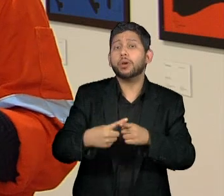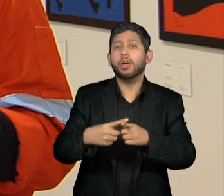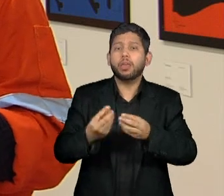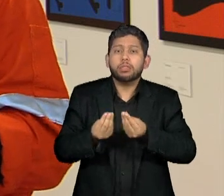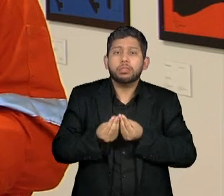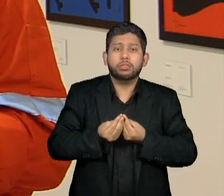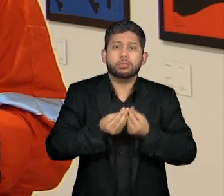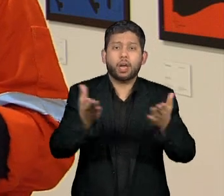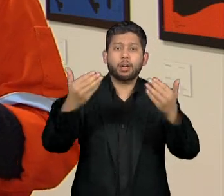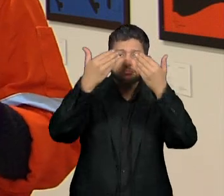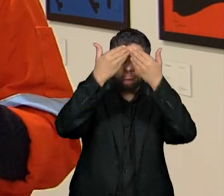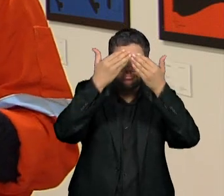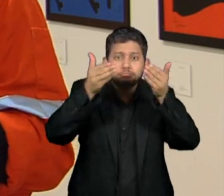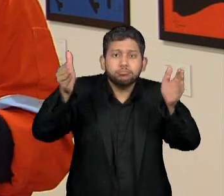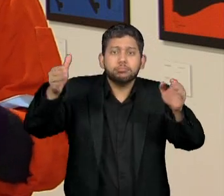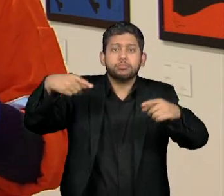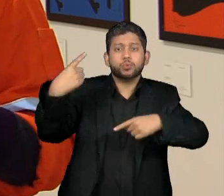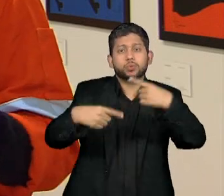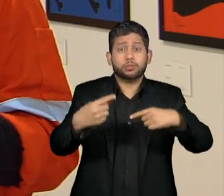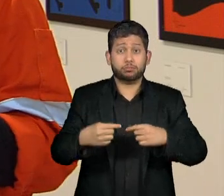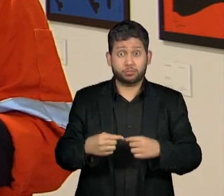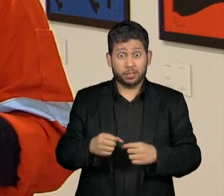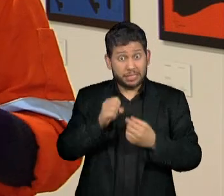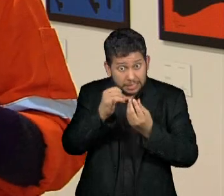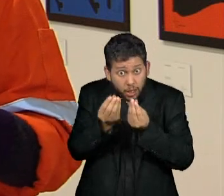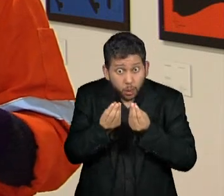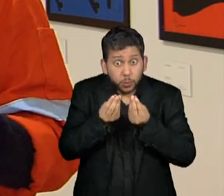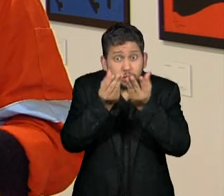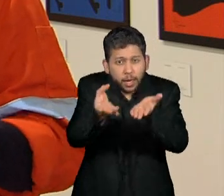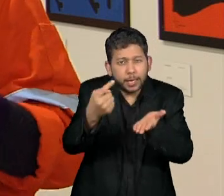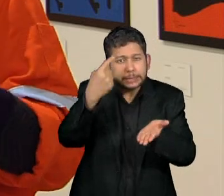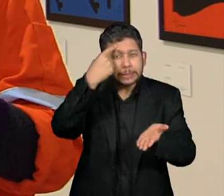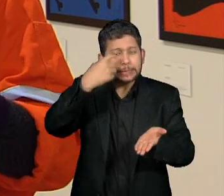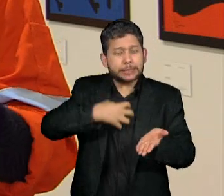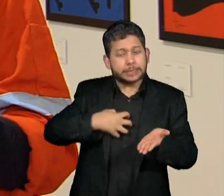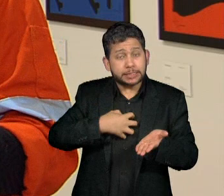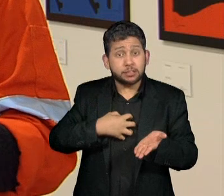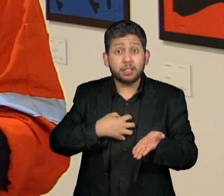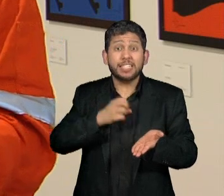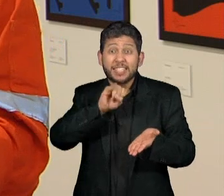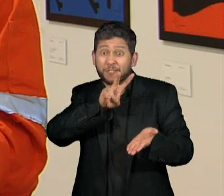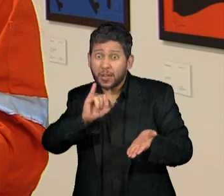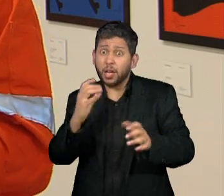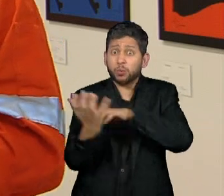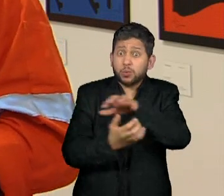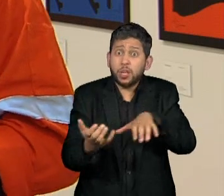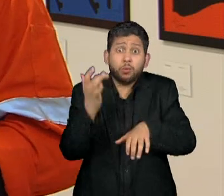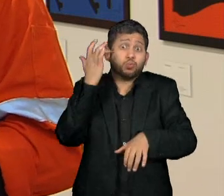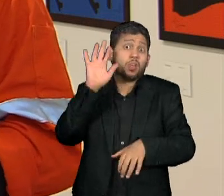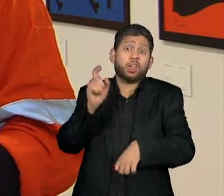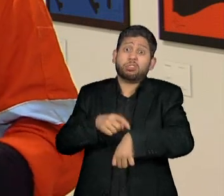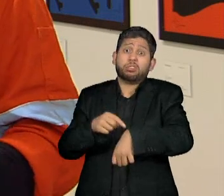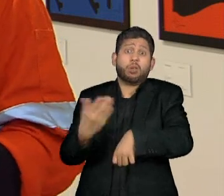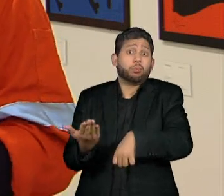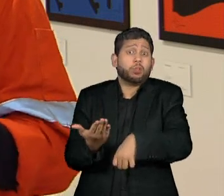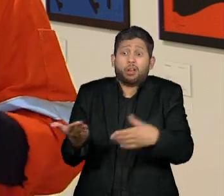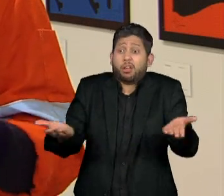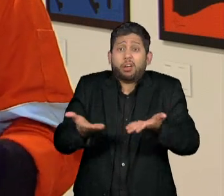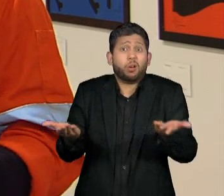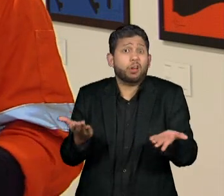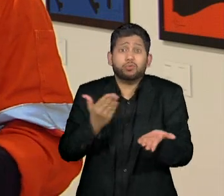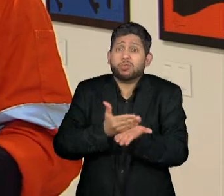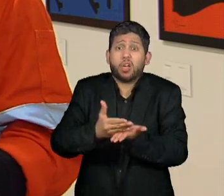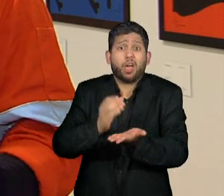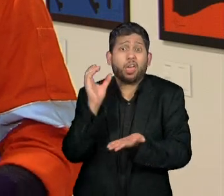reflexão. Se vai haver a revolução, talvez não dê tempo, porque o aquecimento global está muito acelerado, né? As geleiras